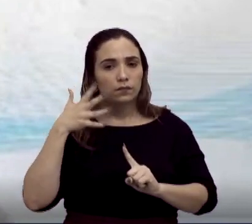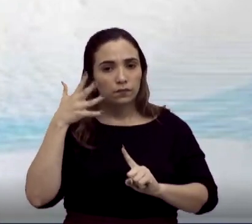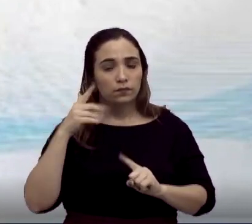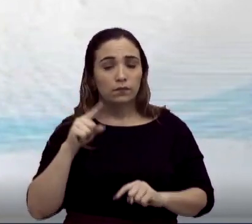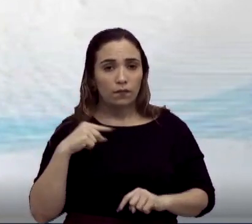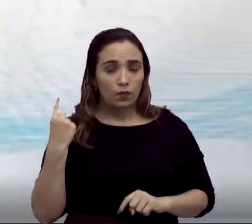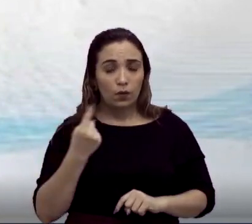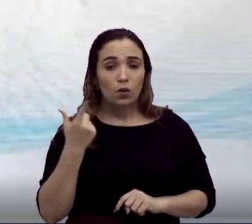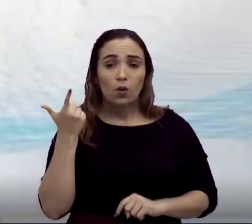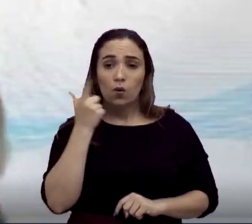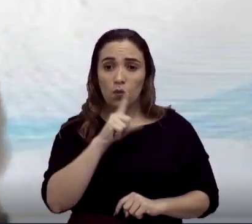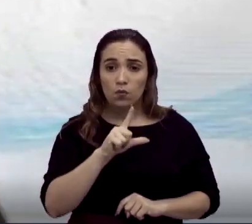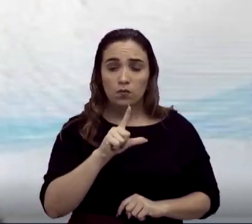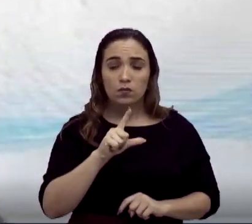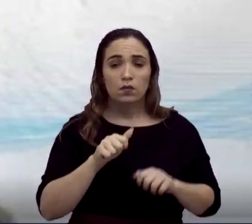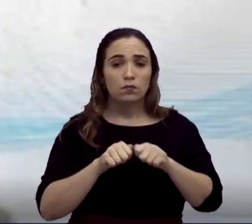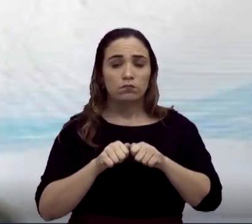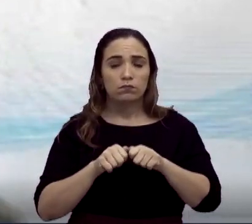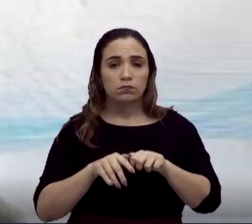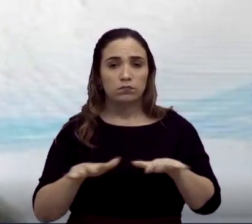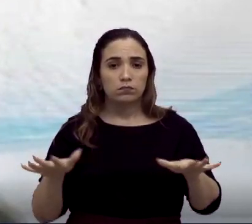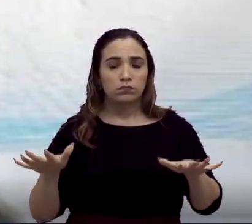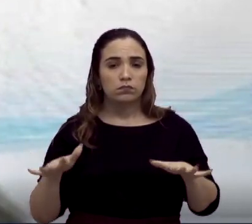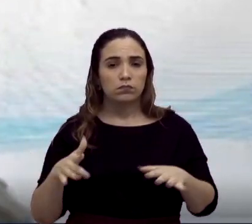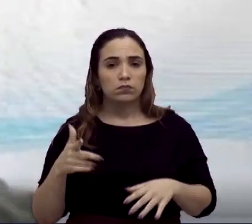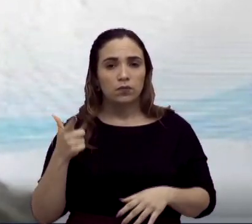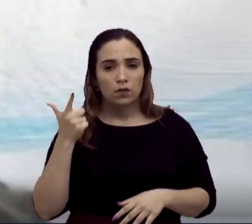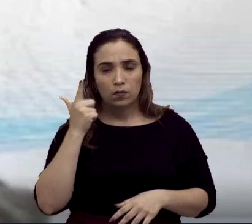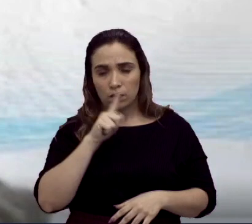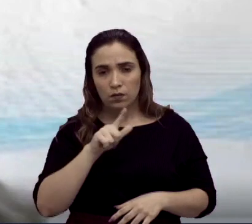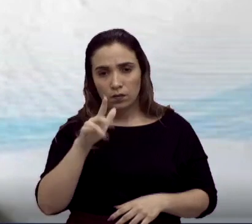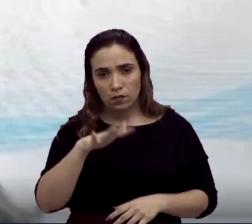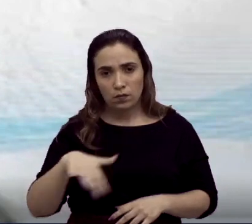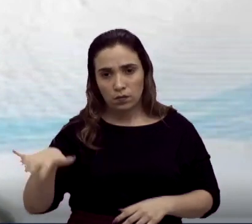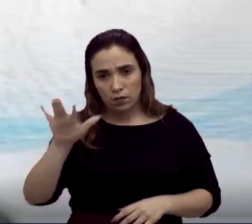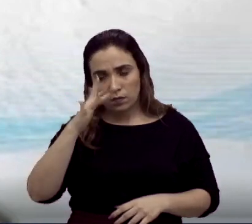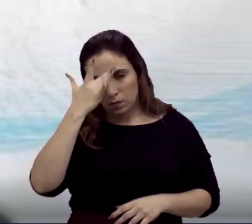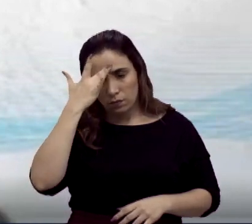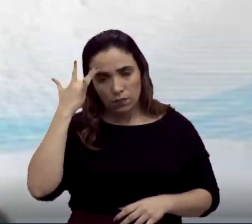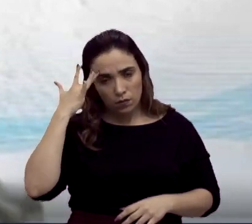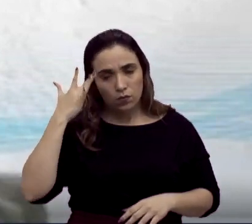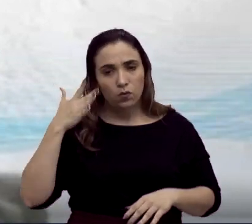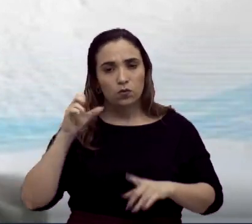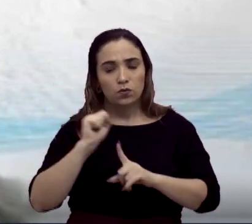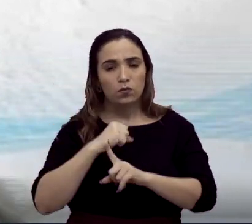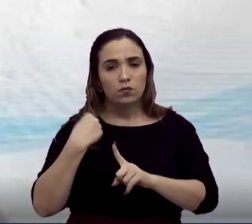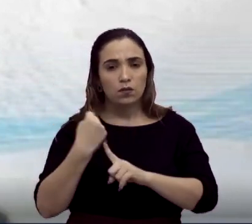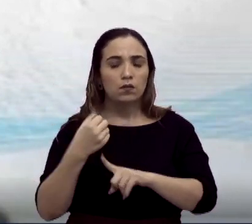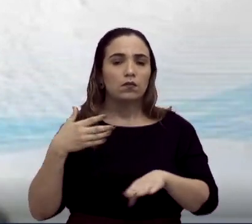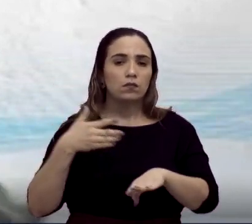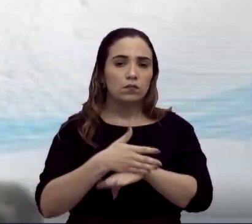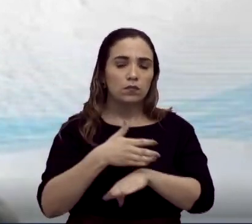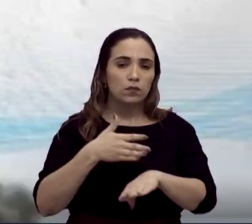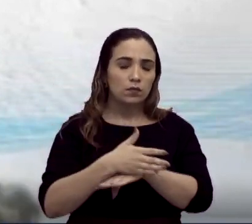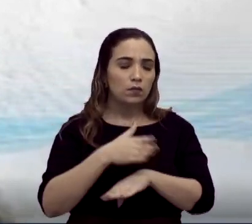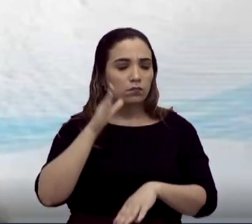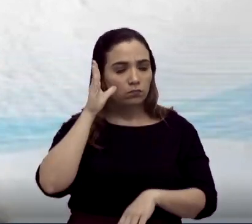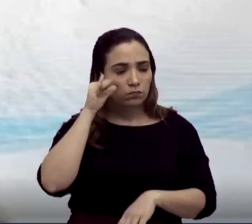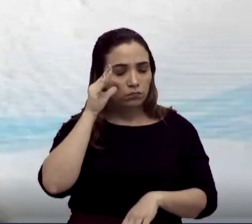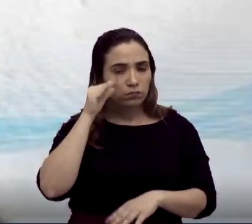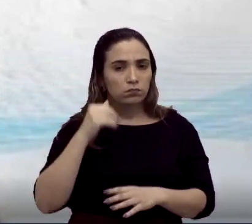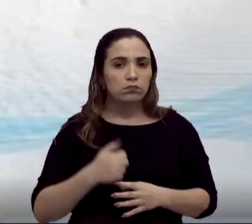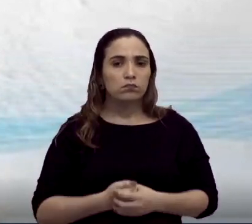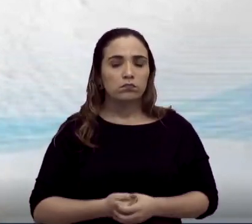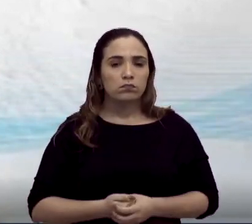sendo efetivo? Será que a gente está conseguindo alcançar a sociedade, alcançar o que a gente colocou na missão